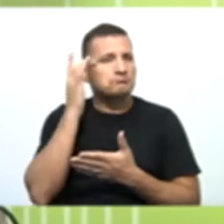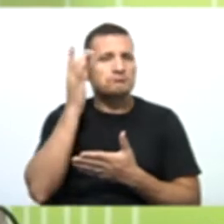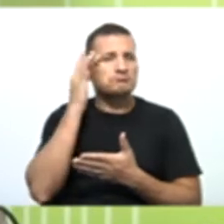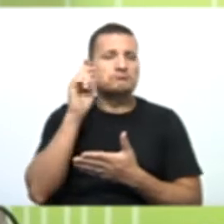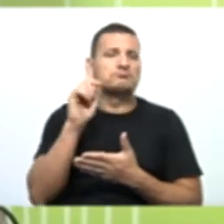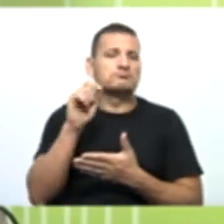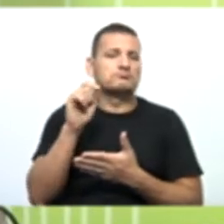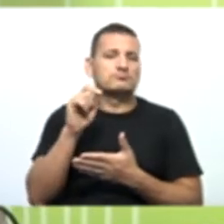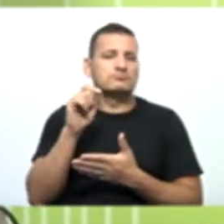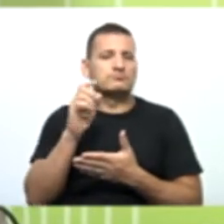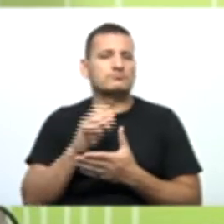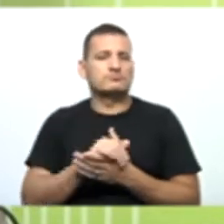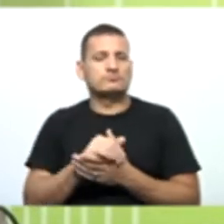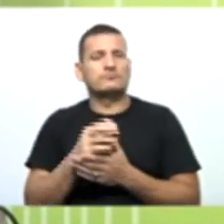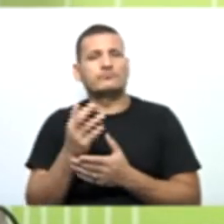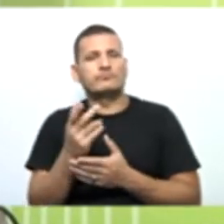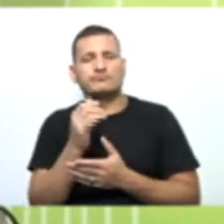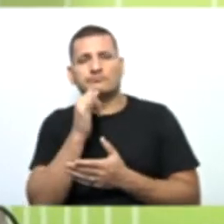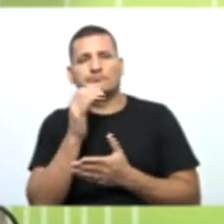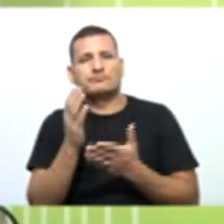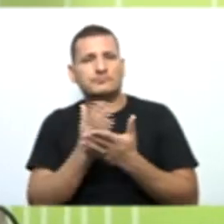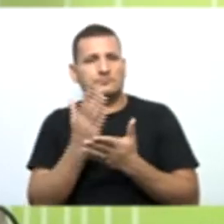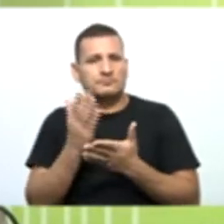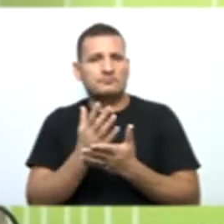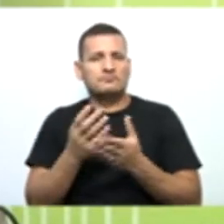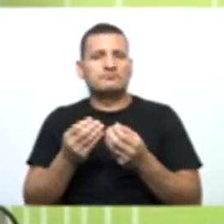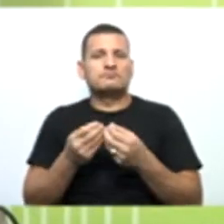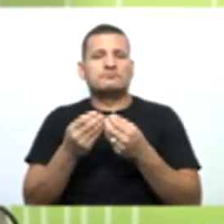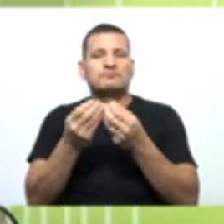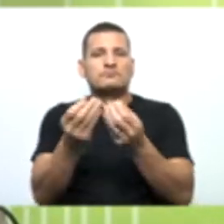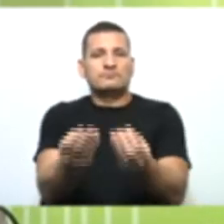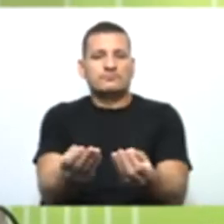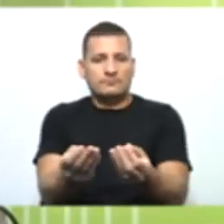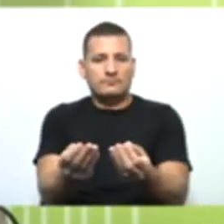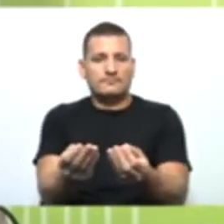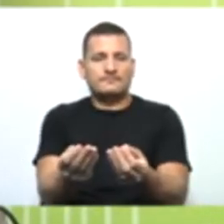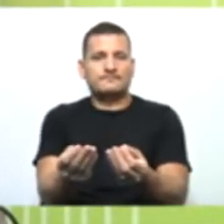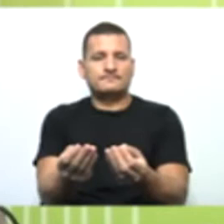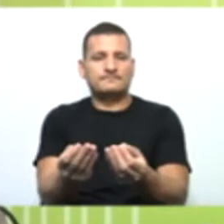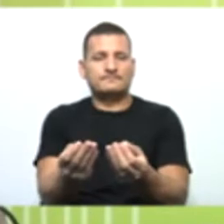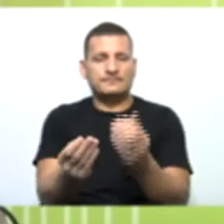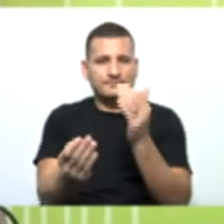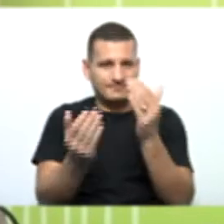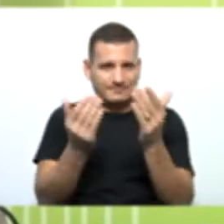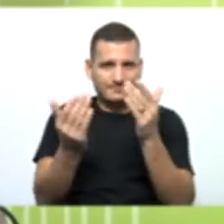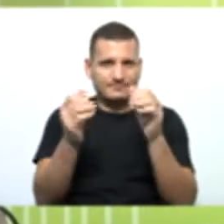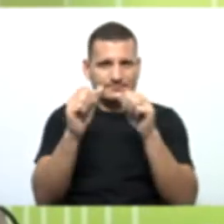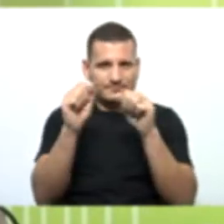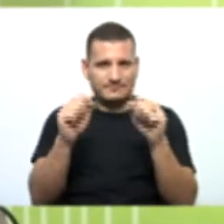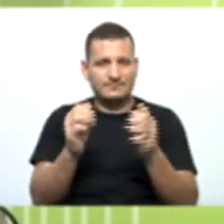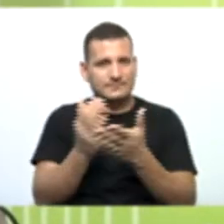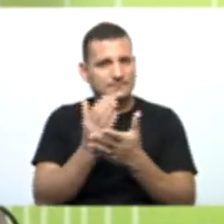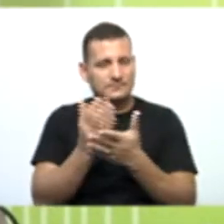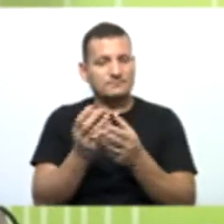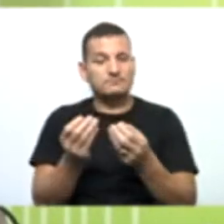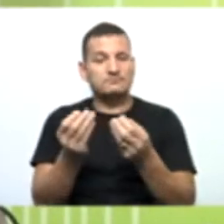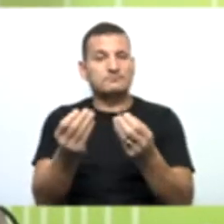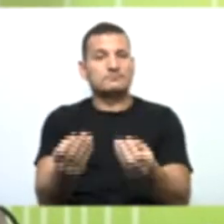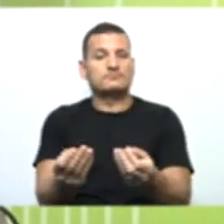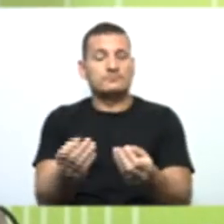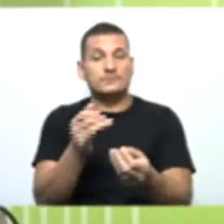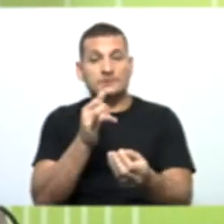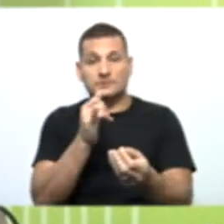É quando eu passasse um livro para você. Pega esse livro aí sobre análise de sistema. Se você não